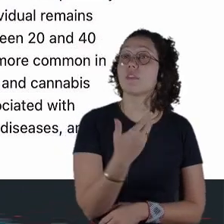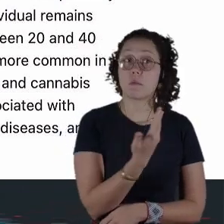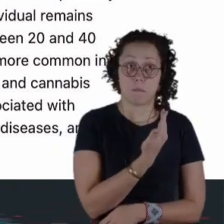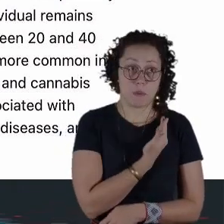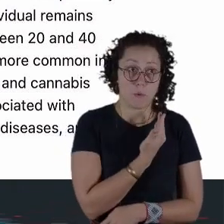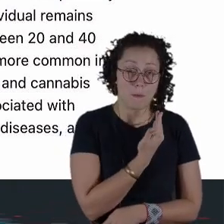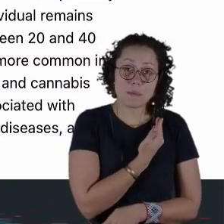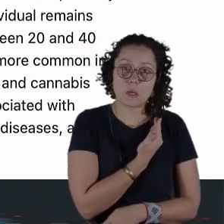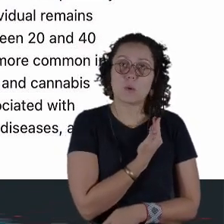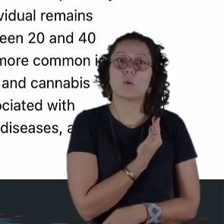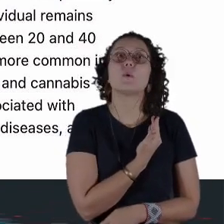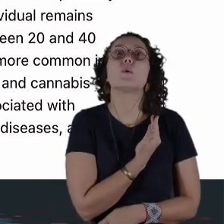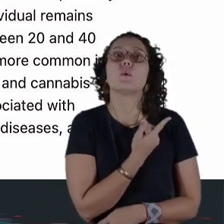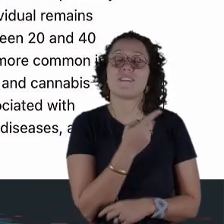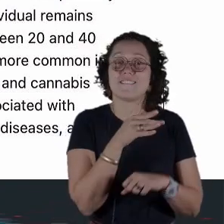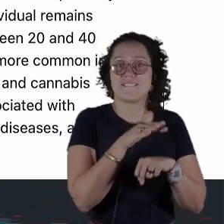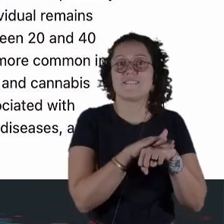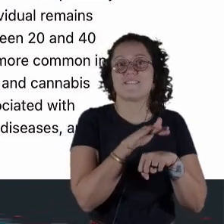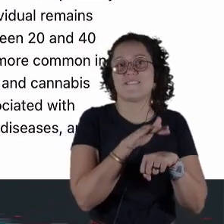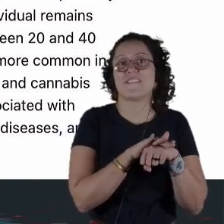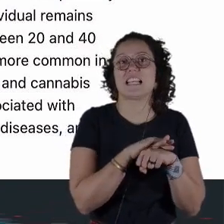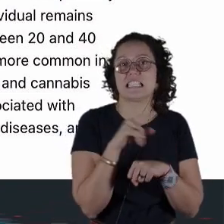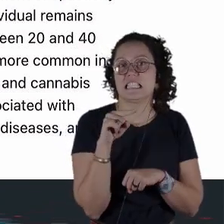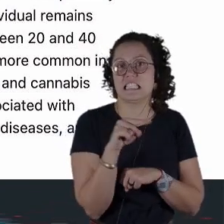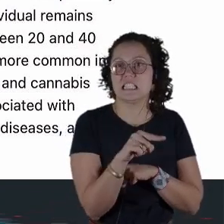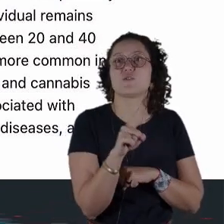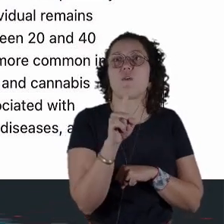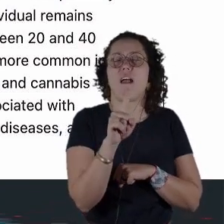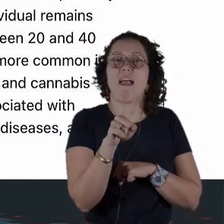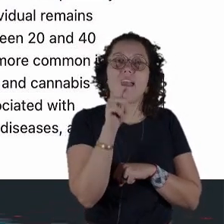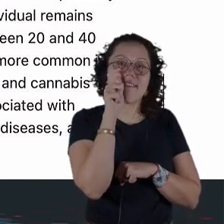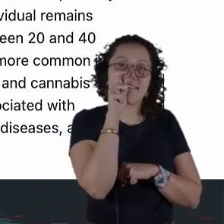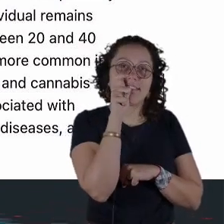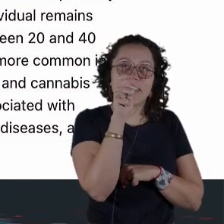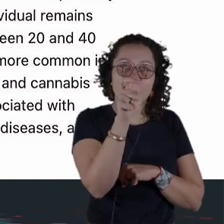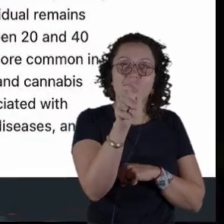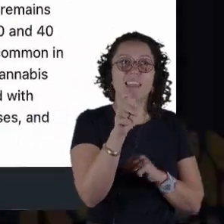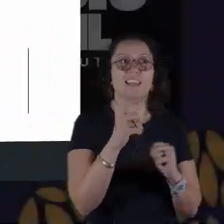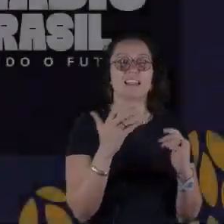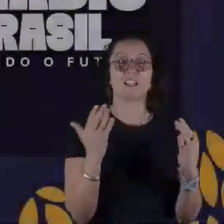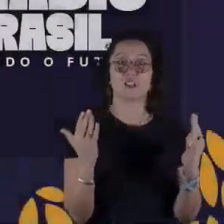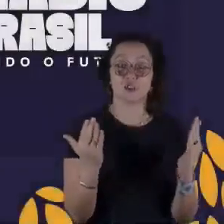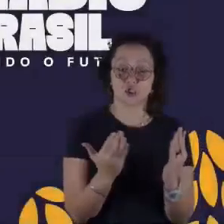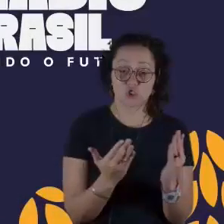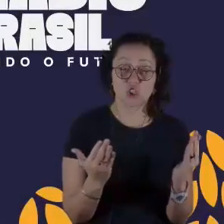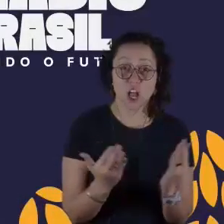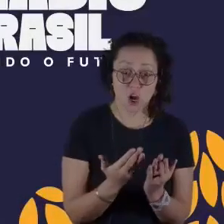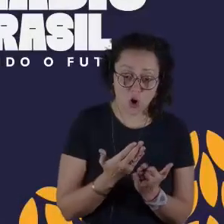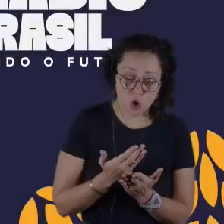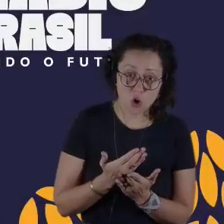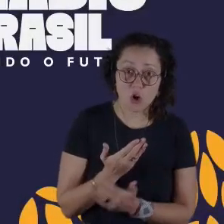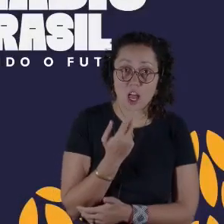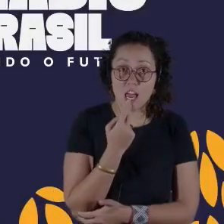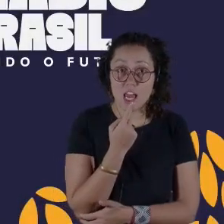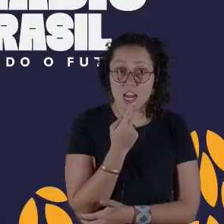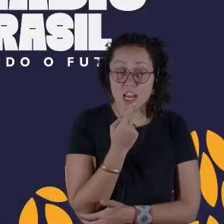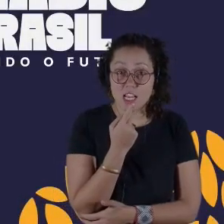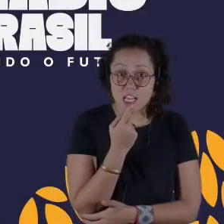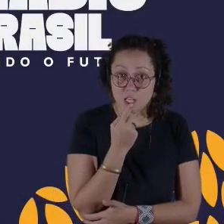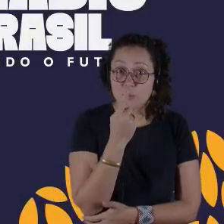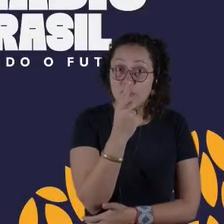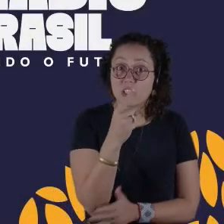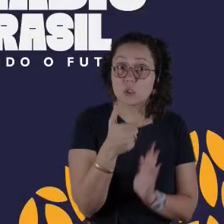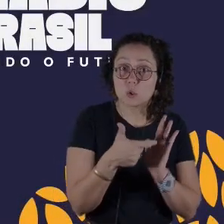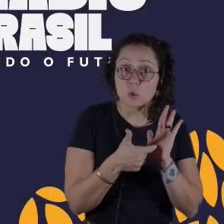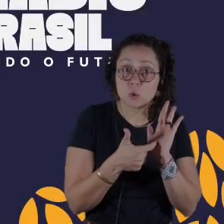Russo foi que formulou essa hipótese, mas interessante que agora em estudos em humanos estão mostrando